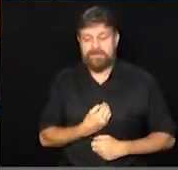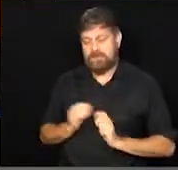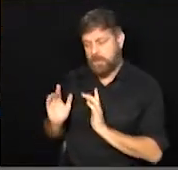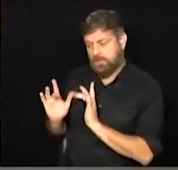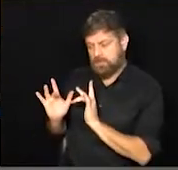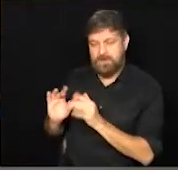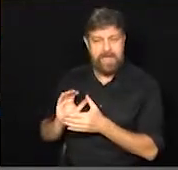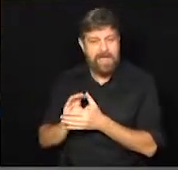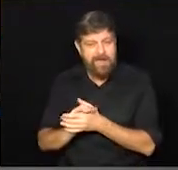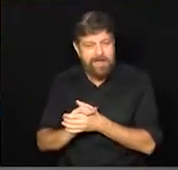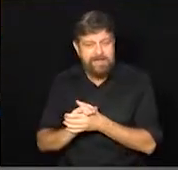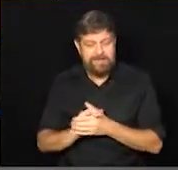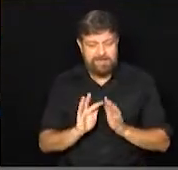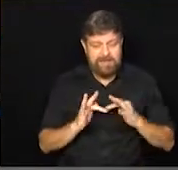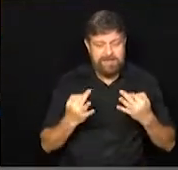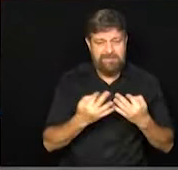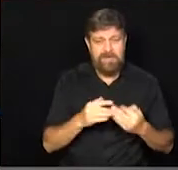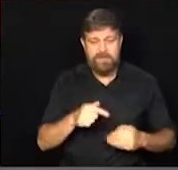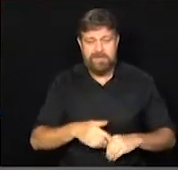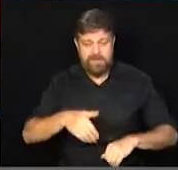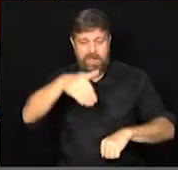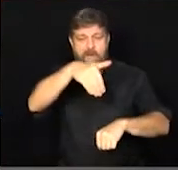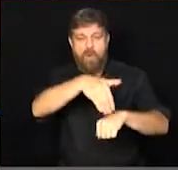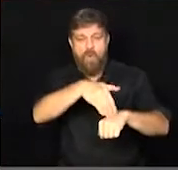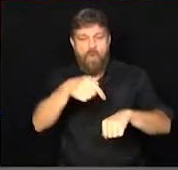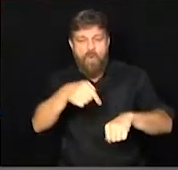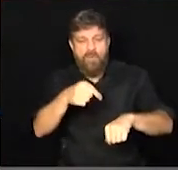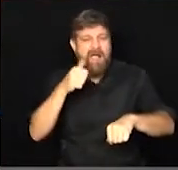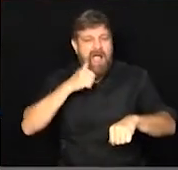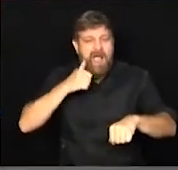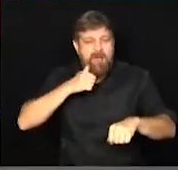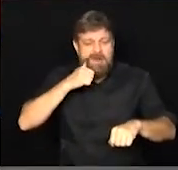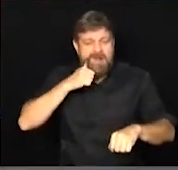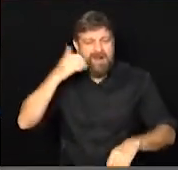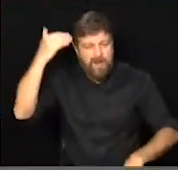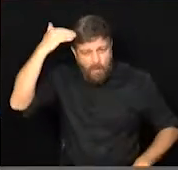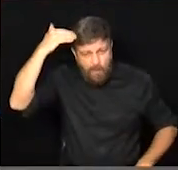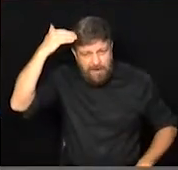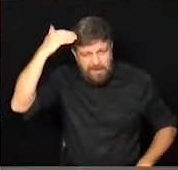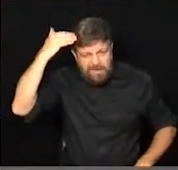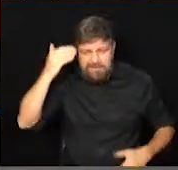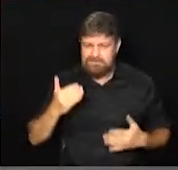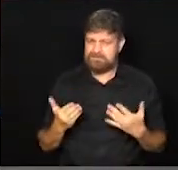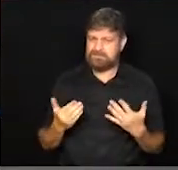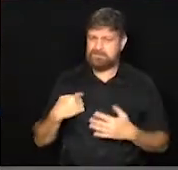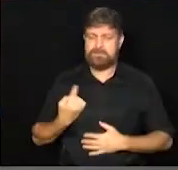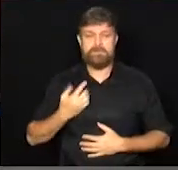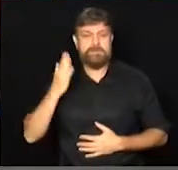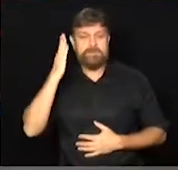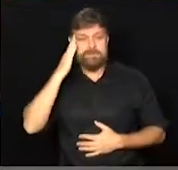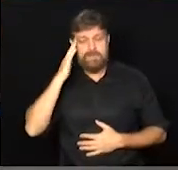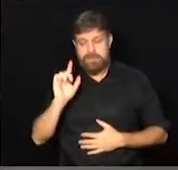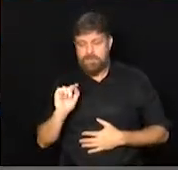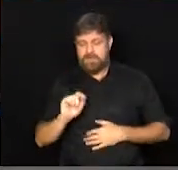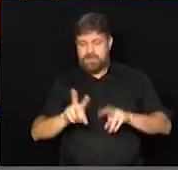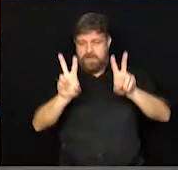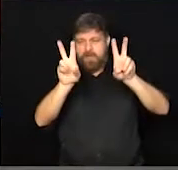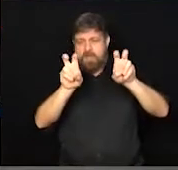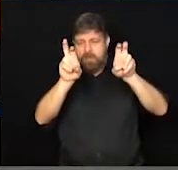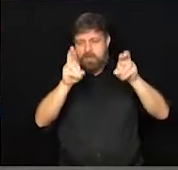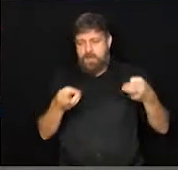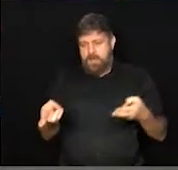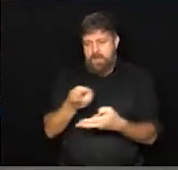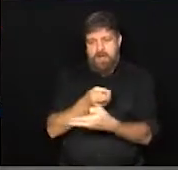a constante culpabilização da mulher. Muitas vezes a gente sabe, né, o tema dos